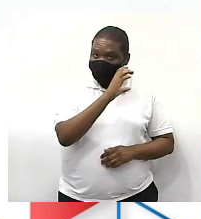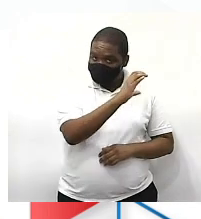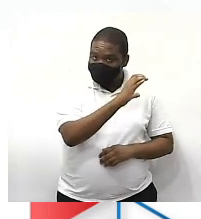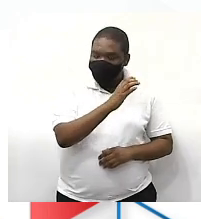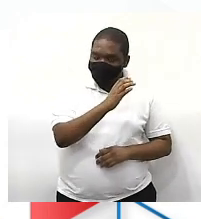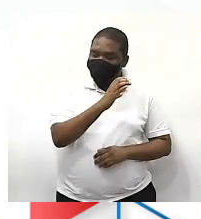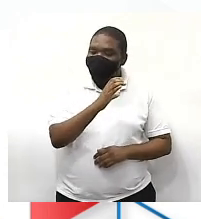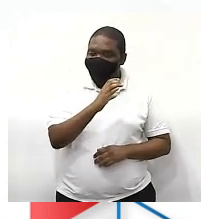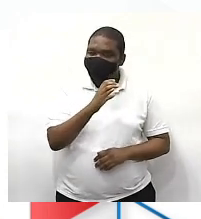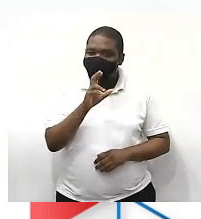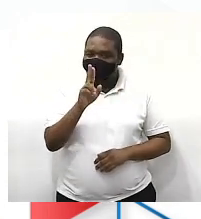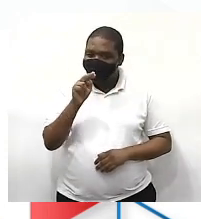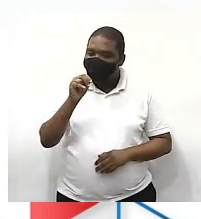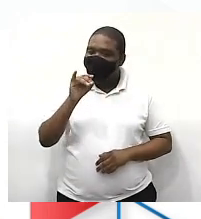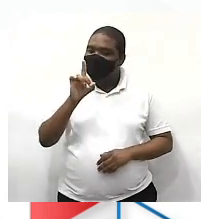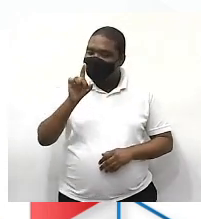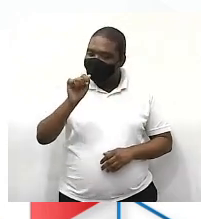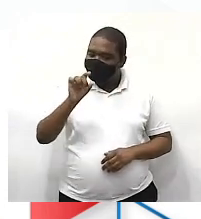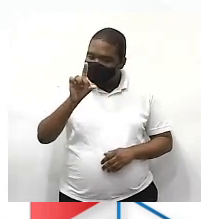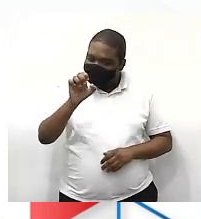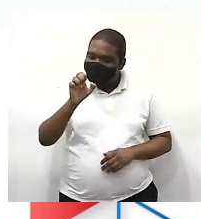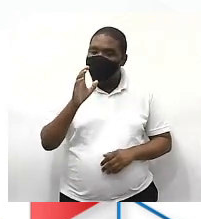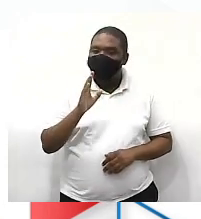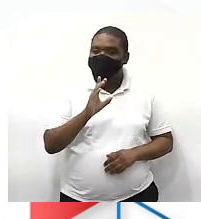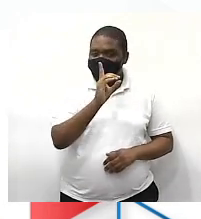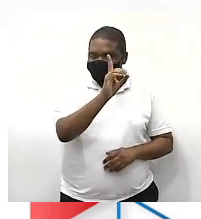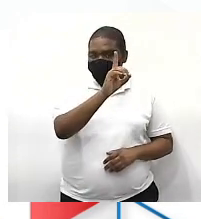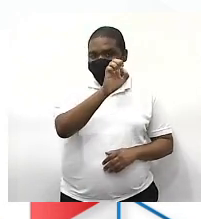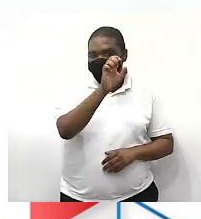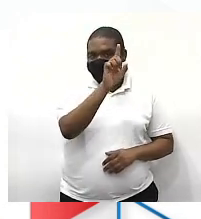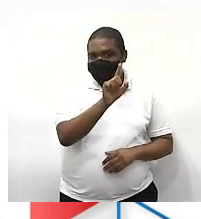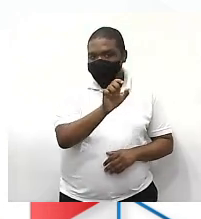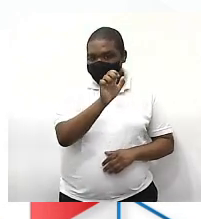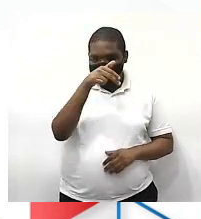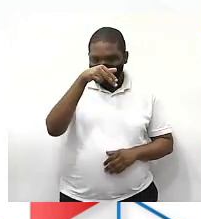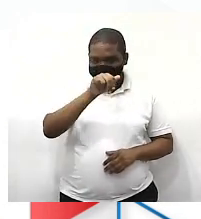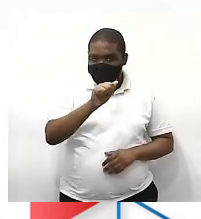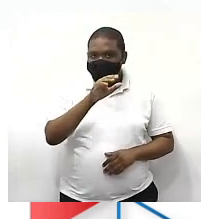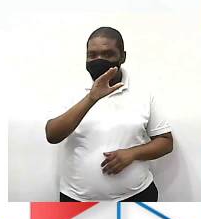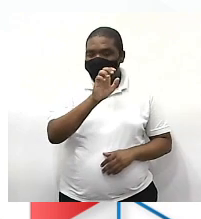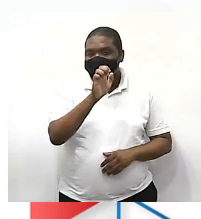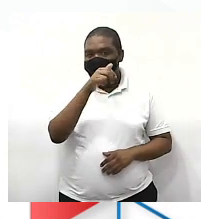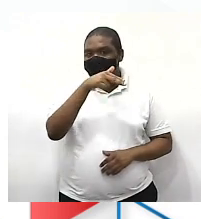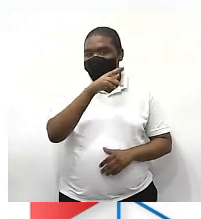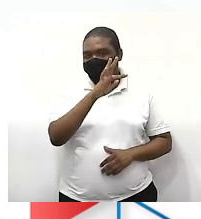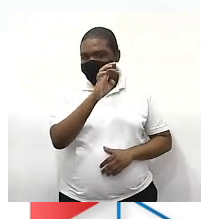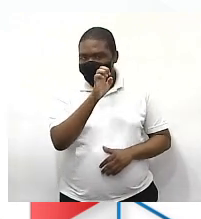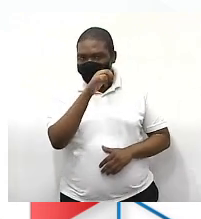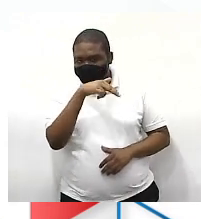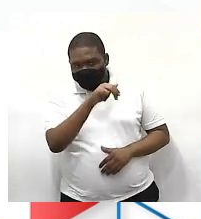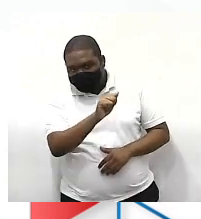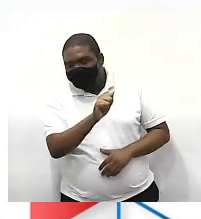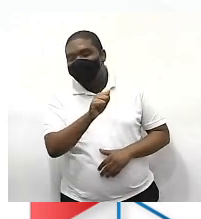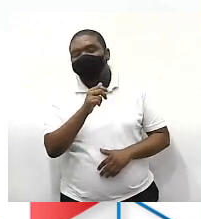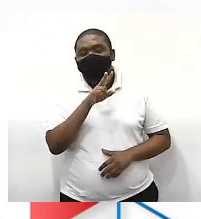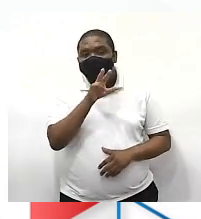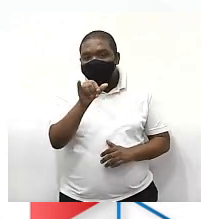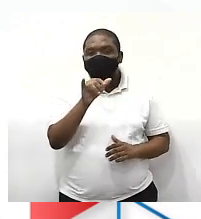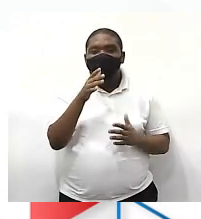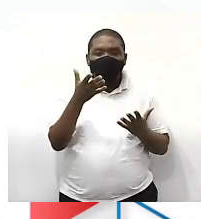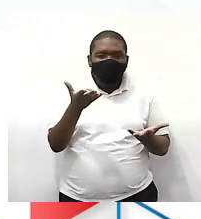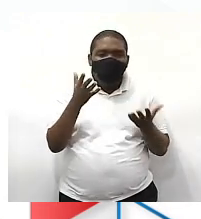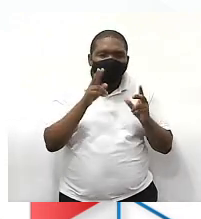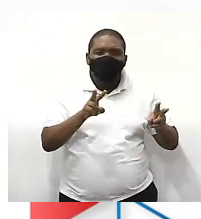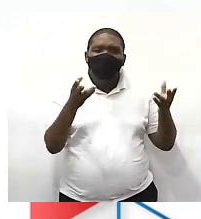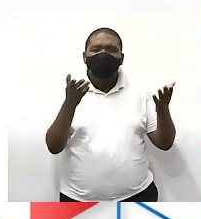aí, olhando ele, esse valor posicional, você vai entender, tá? Claramente como que isso funciona, tá